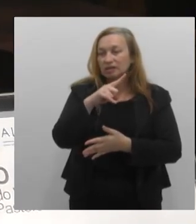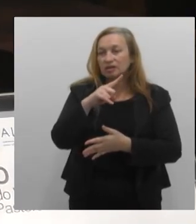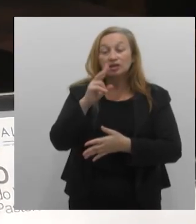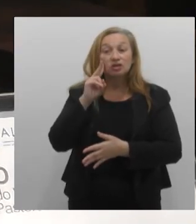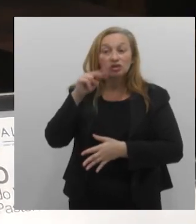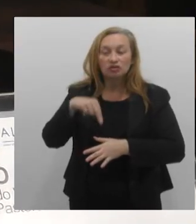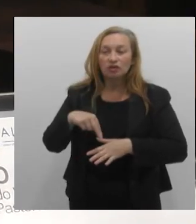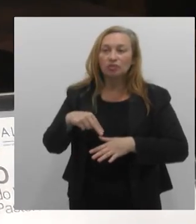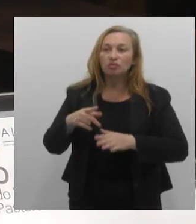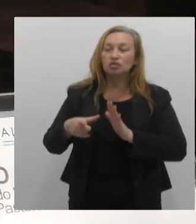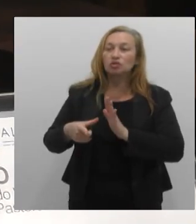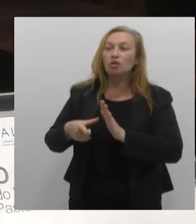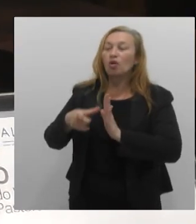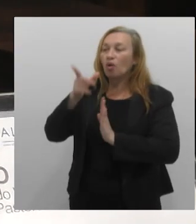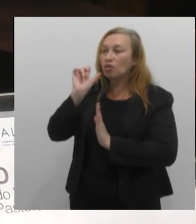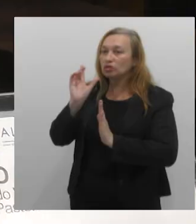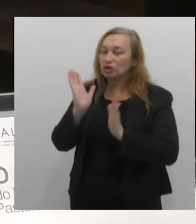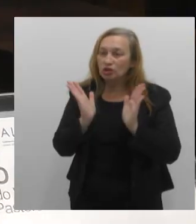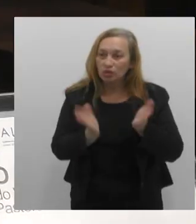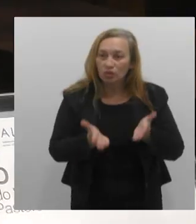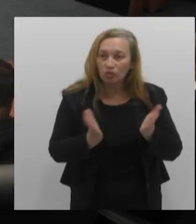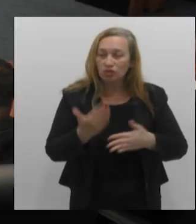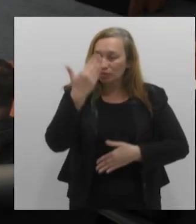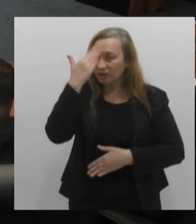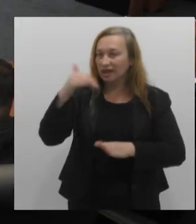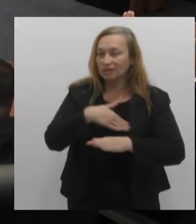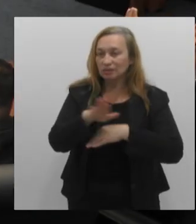também de hoje. Muito obrigado a todos.